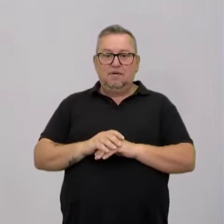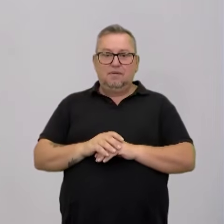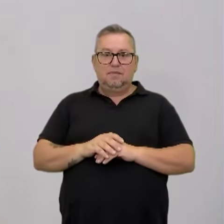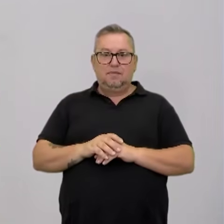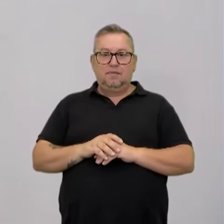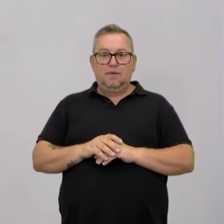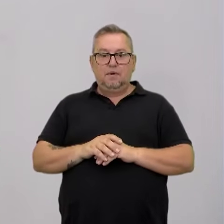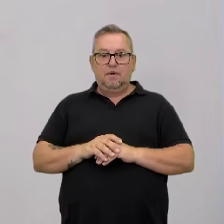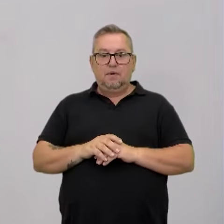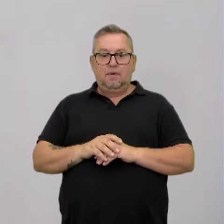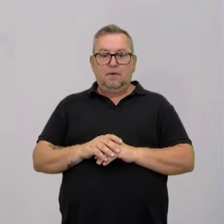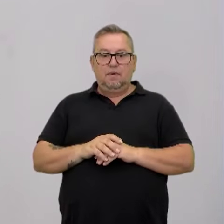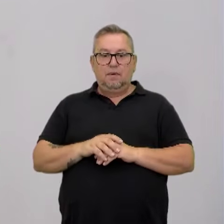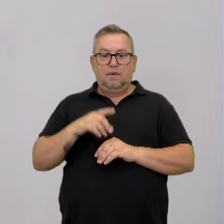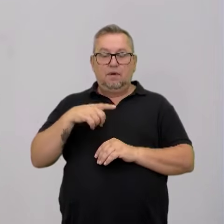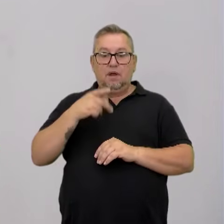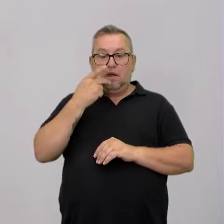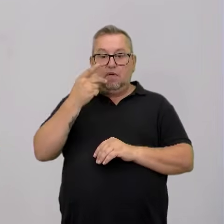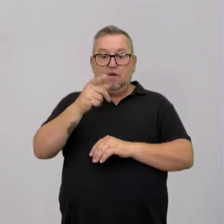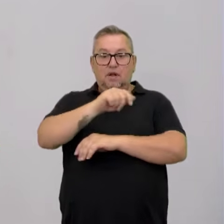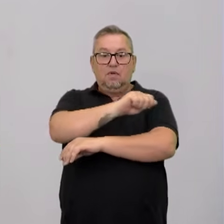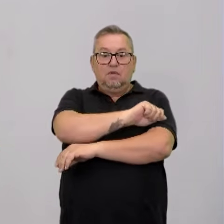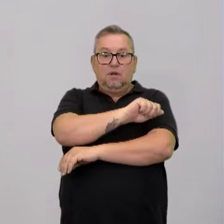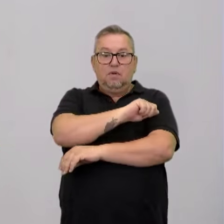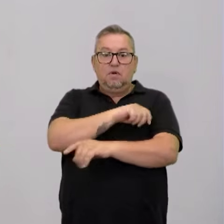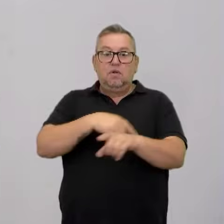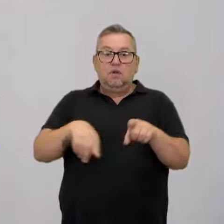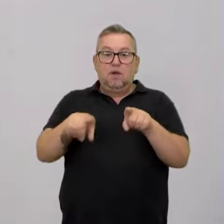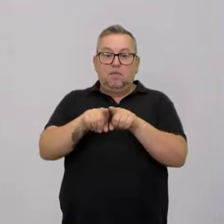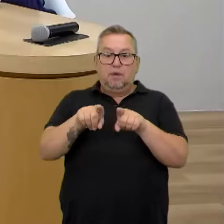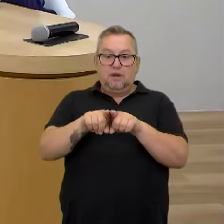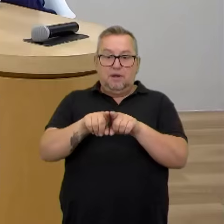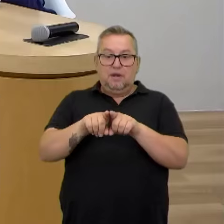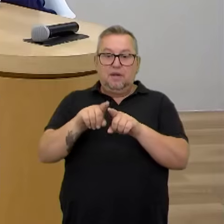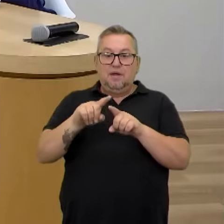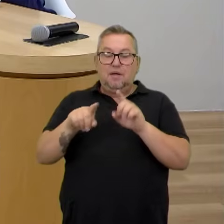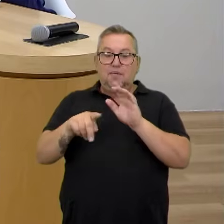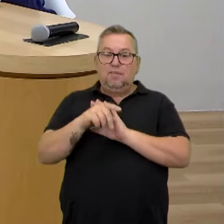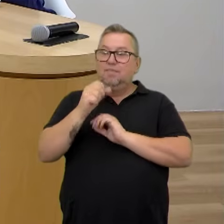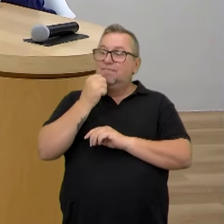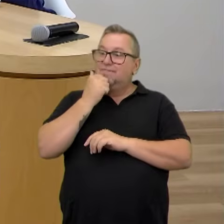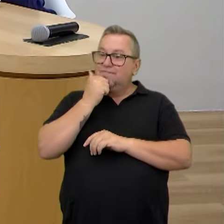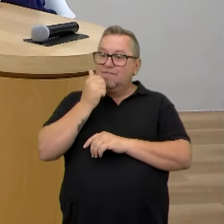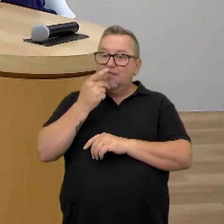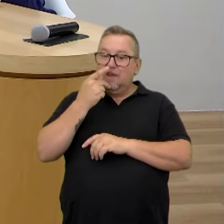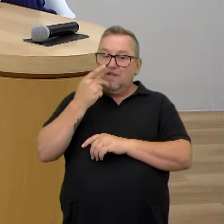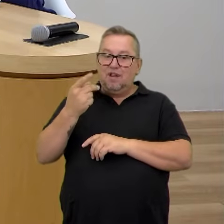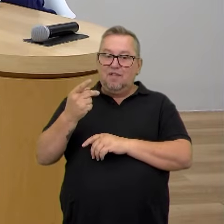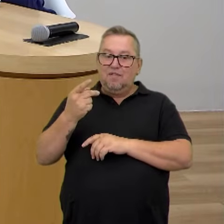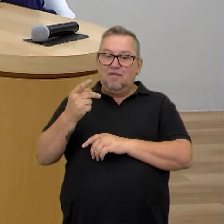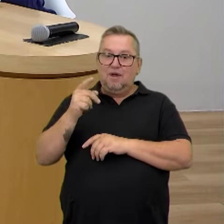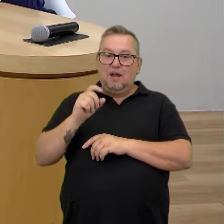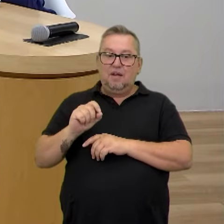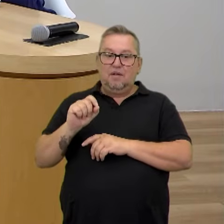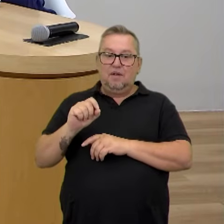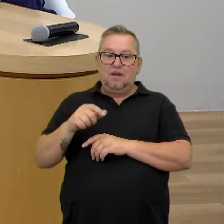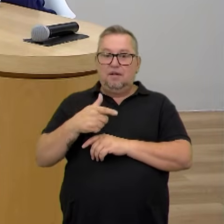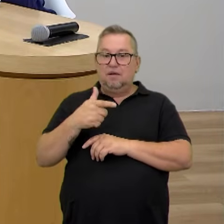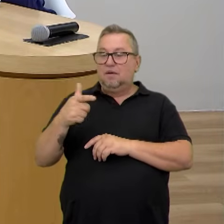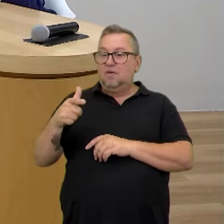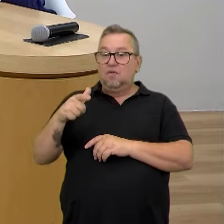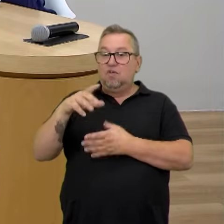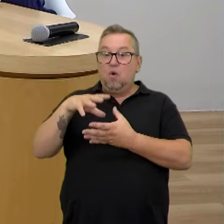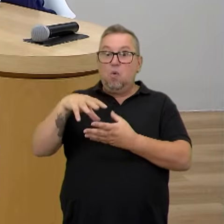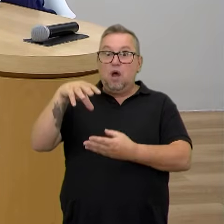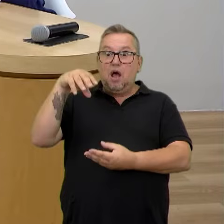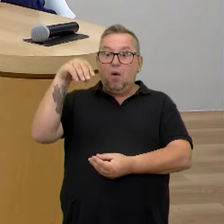eles... uma vez eu trabalhei com os alunos também, que cientificamente, né? Eles falavam que eles não tinham